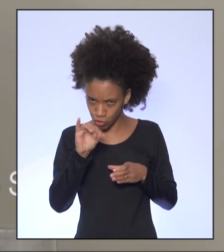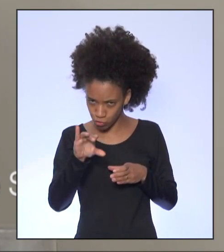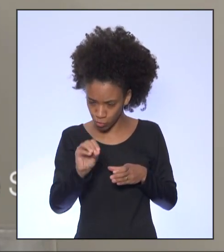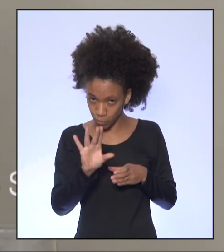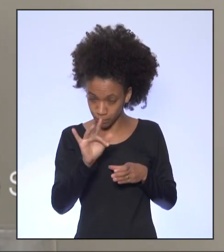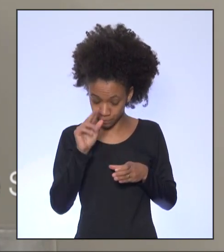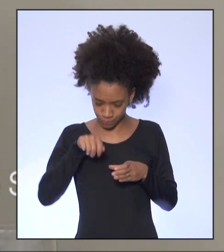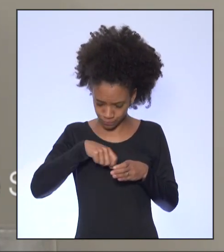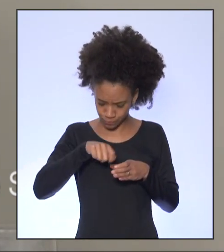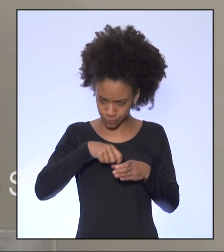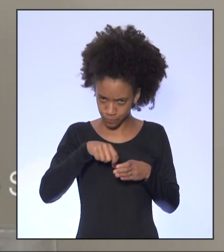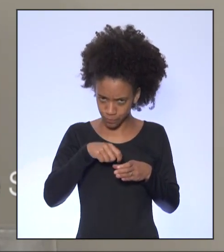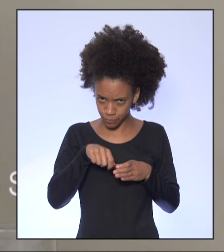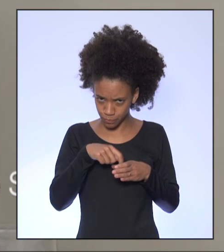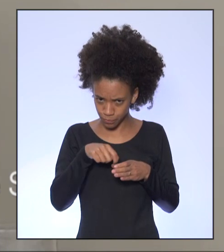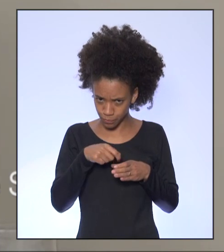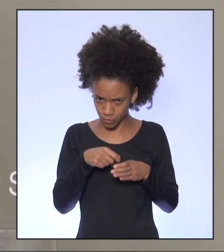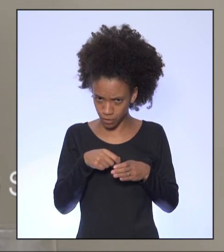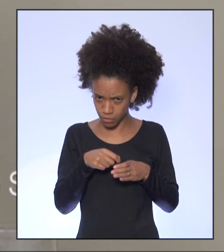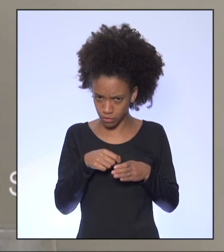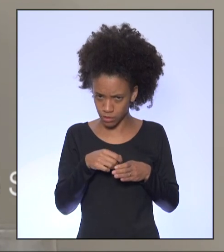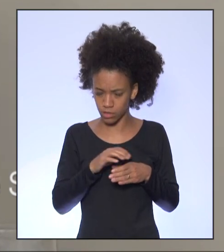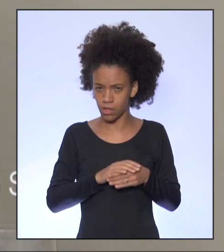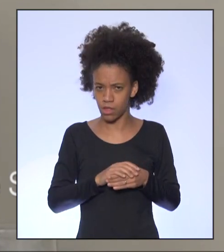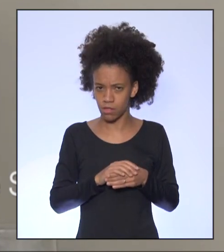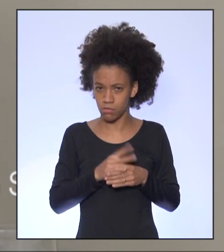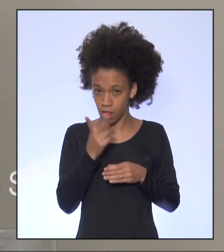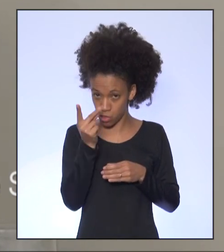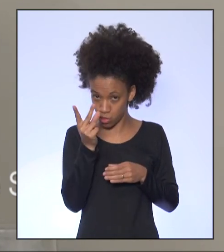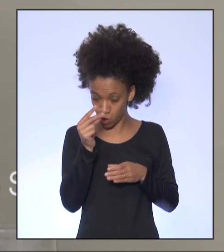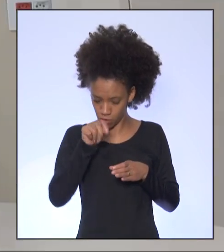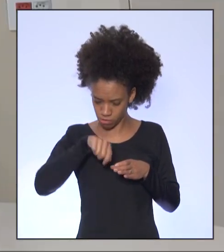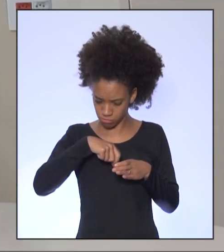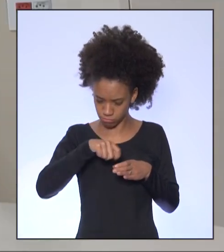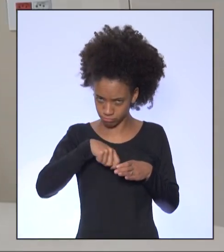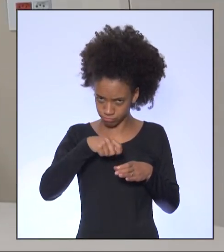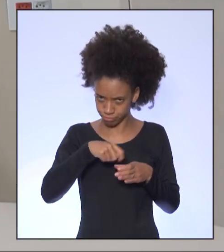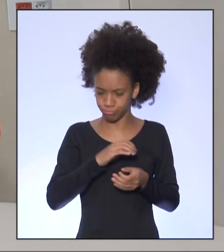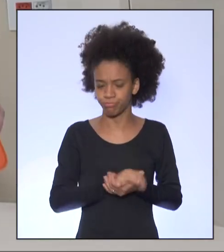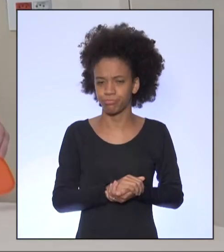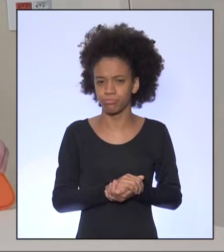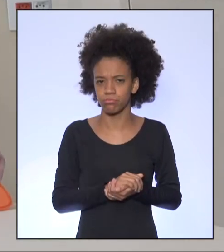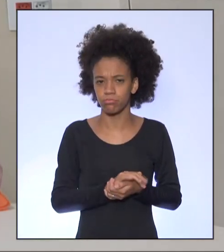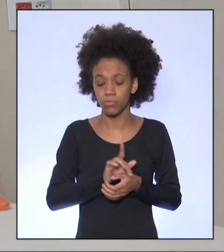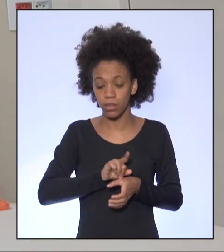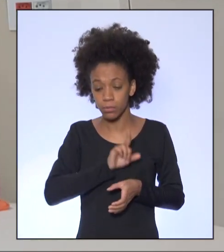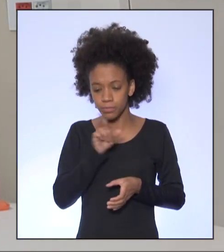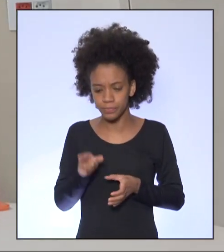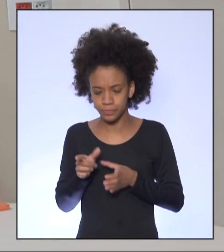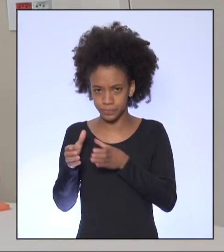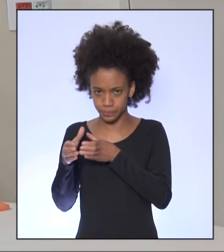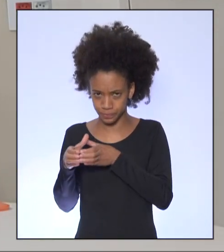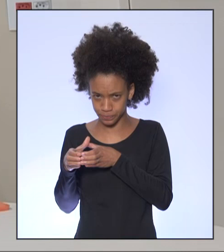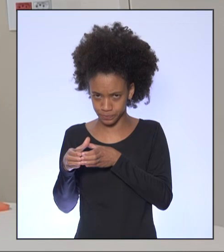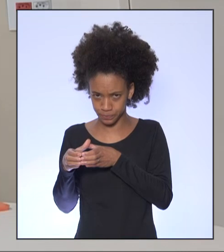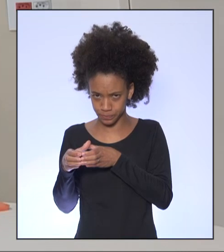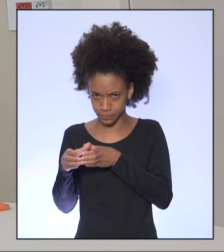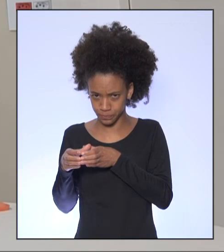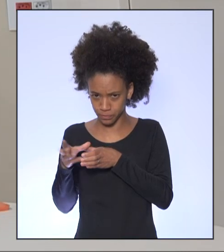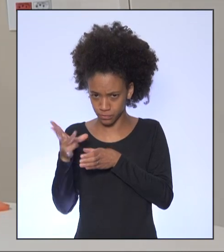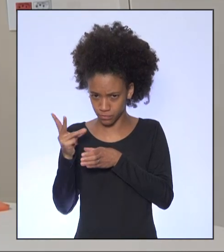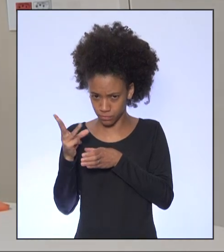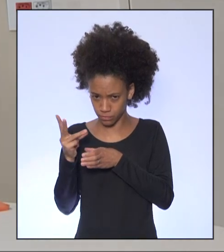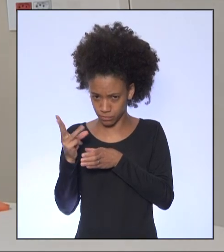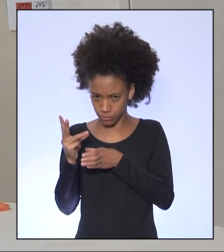a nossa mistura 2, nossa solução 2. Agora, para a próxima reação, nós vamos usar o